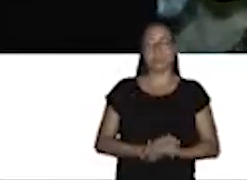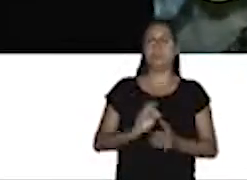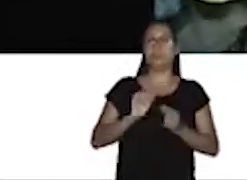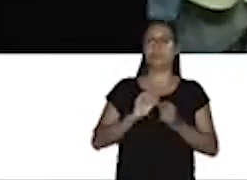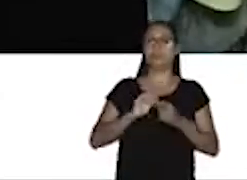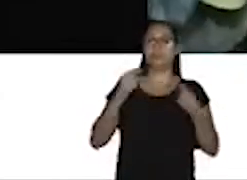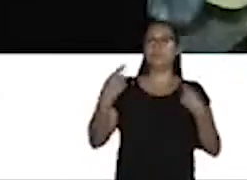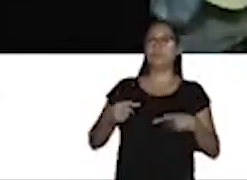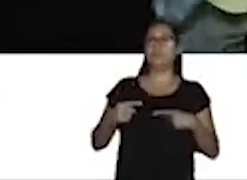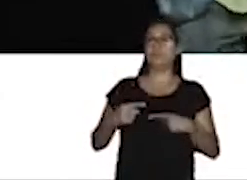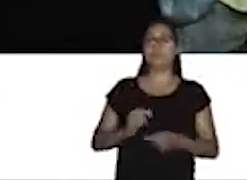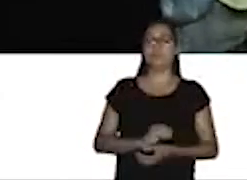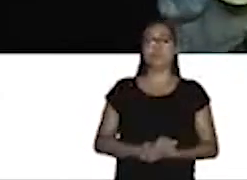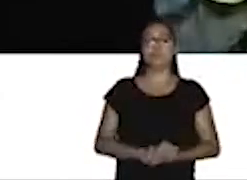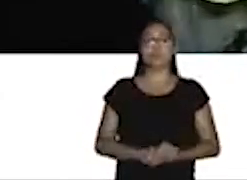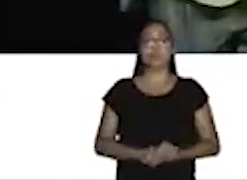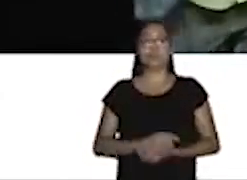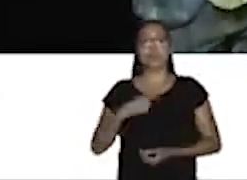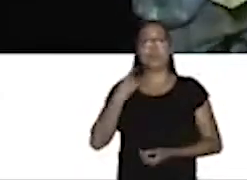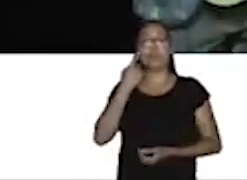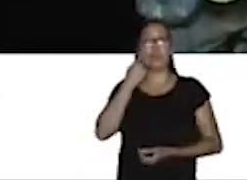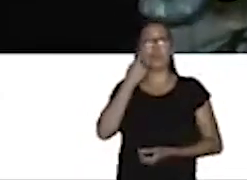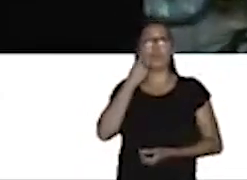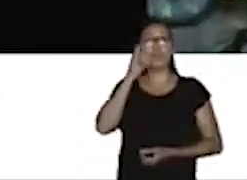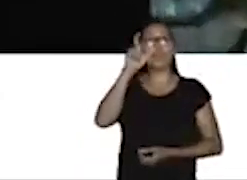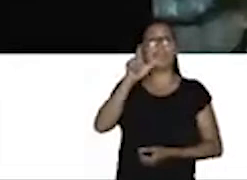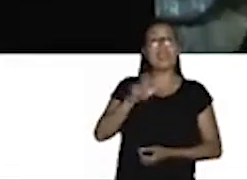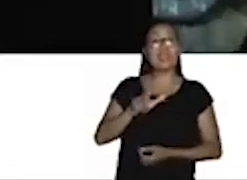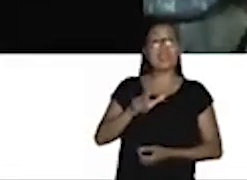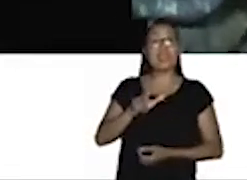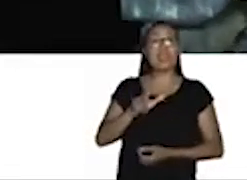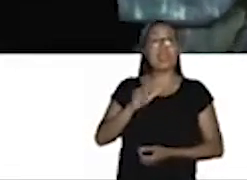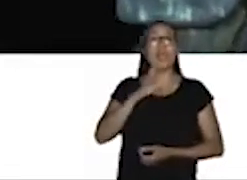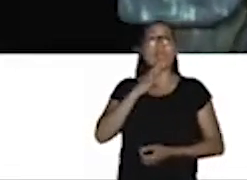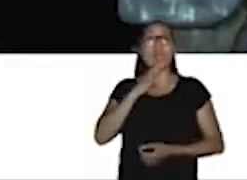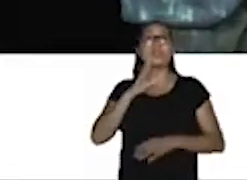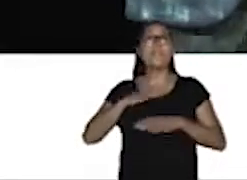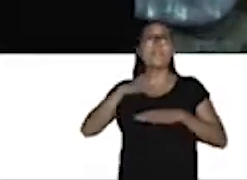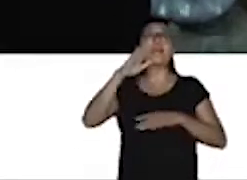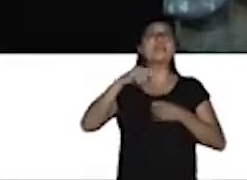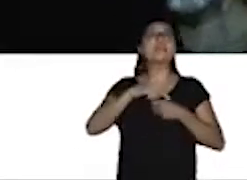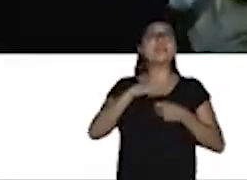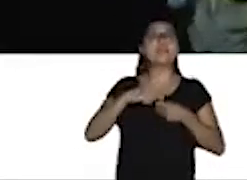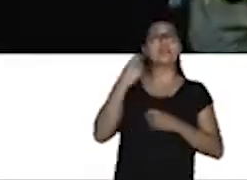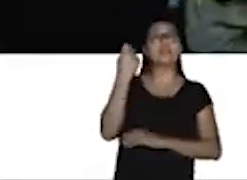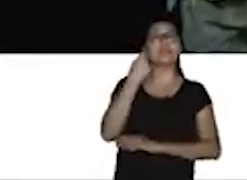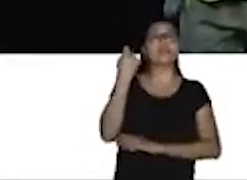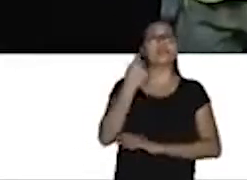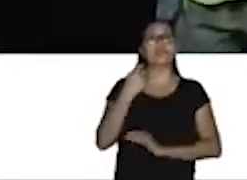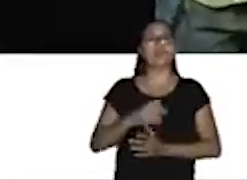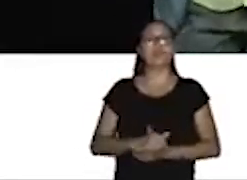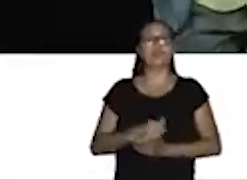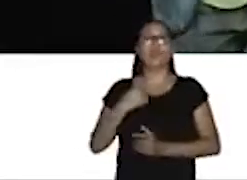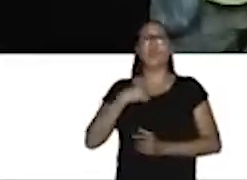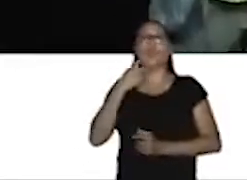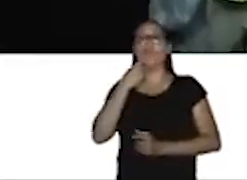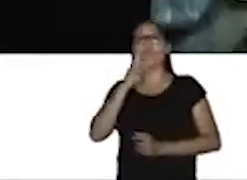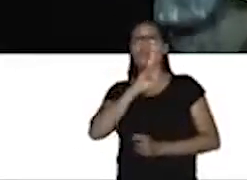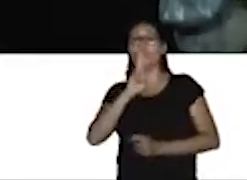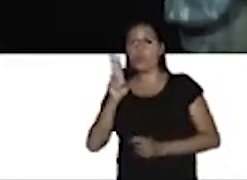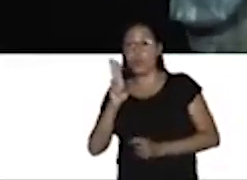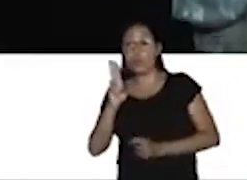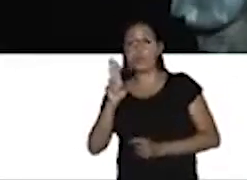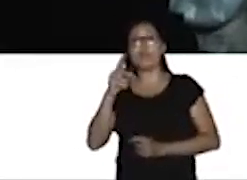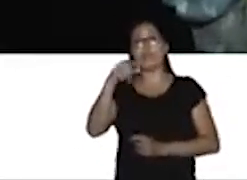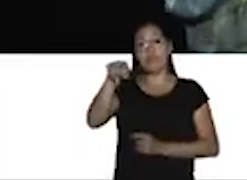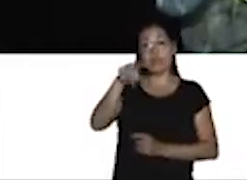Apostinha. Nós vamos fazer uma apostinha, nós vamos ver quem passou por mais cidade no Rio Grande do Sul. Ah, tá. Entenderam? Uh-huh. Eu falo o nome de uma cidade que eu passei, se